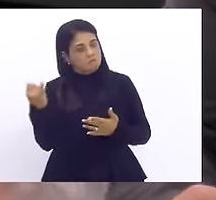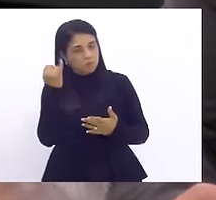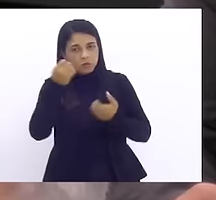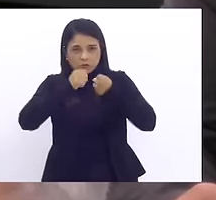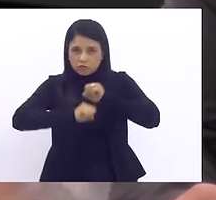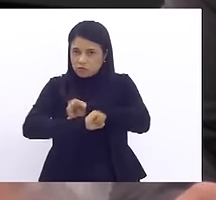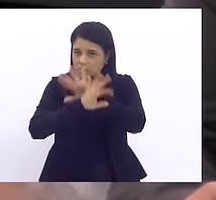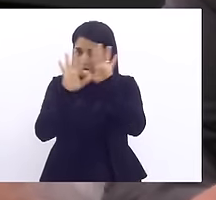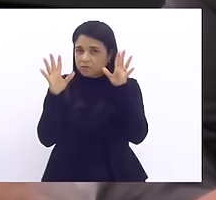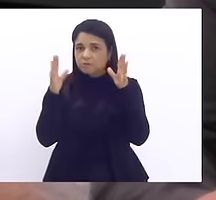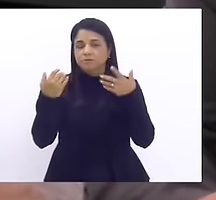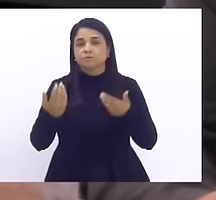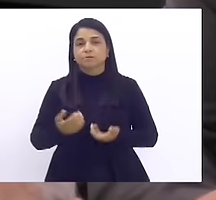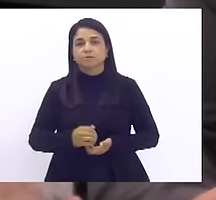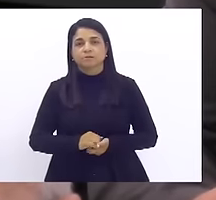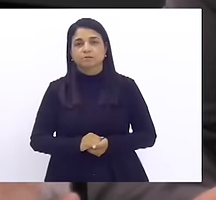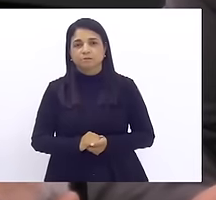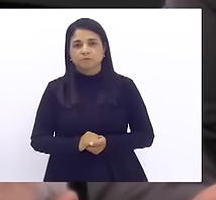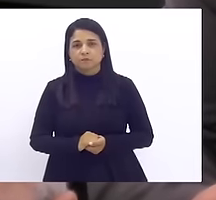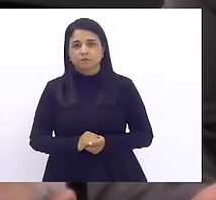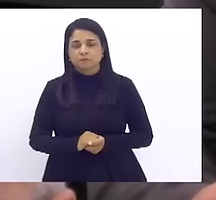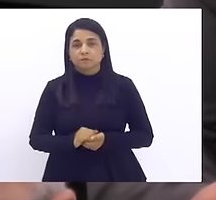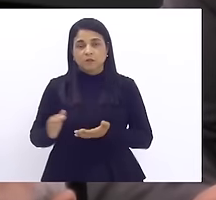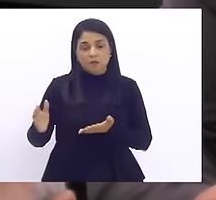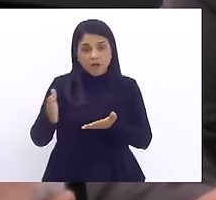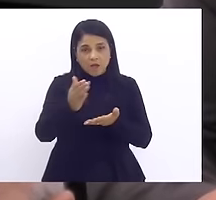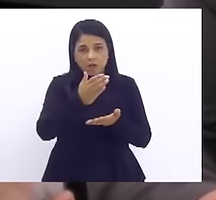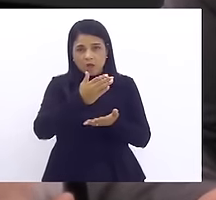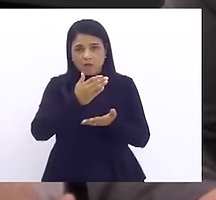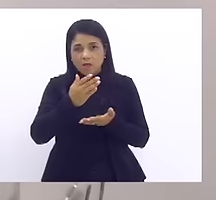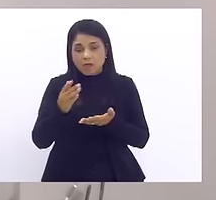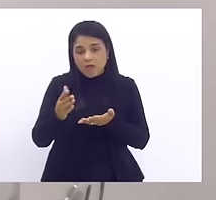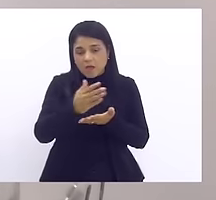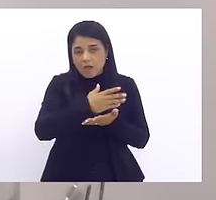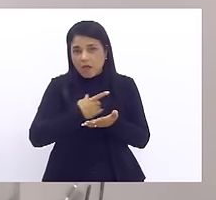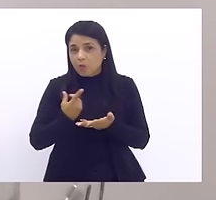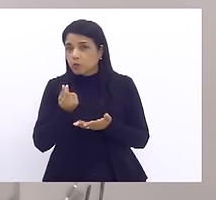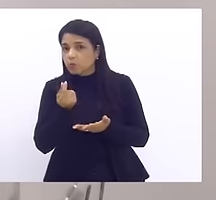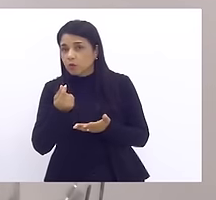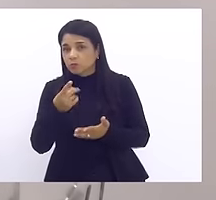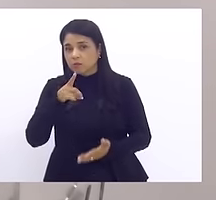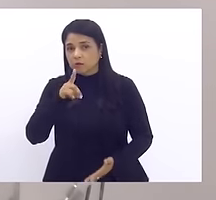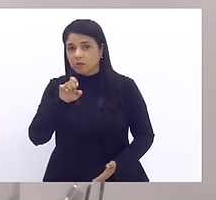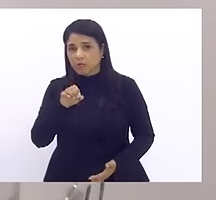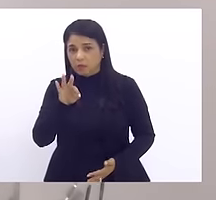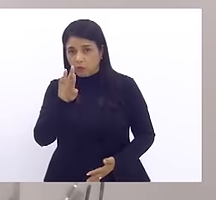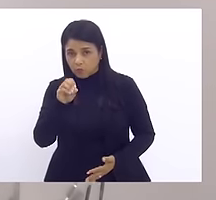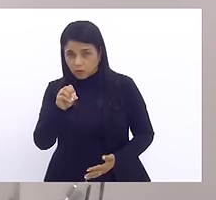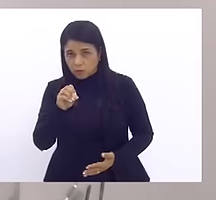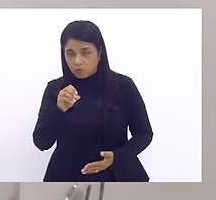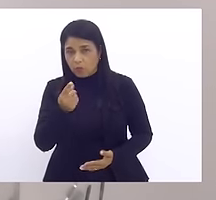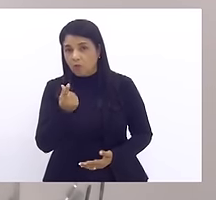é importante esclarecer então a senhora arrecadou o Detro arrecadou quanto esse ano a título disso